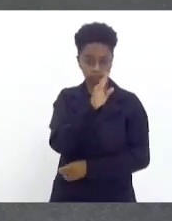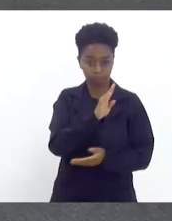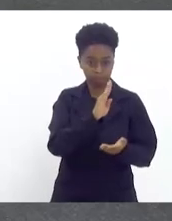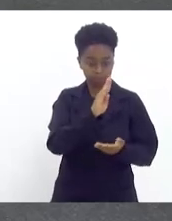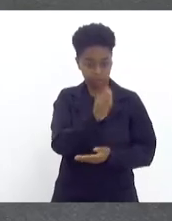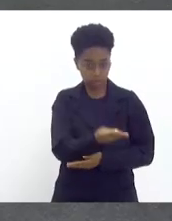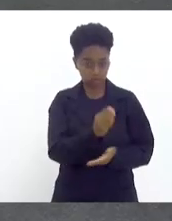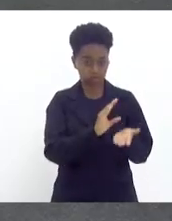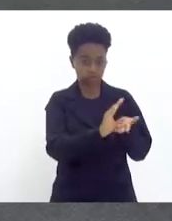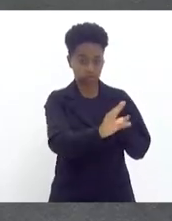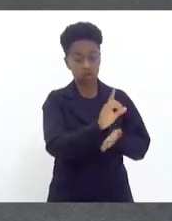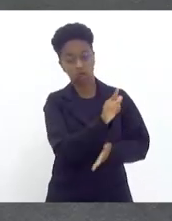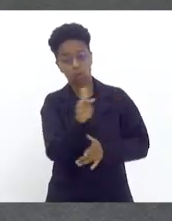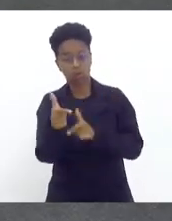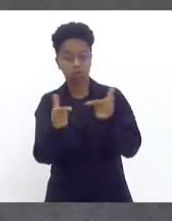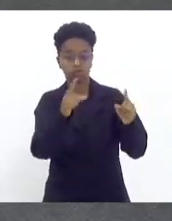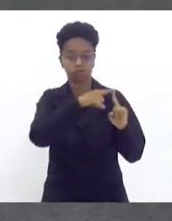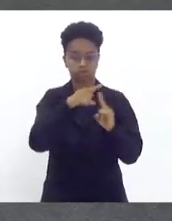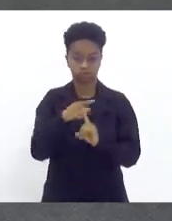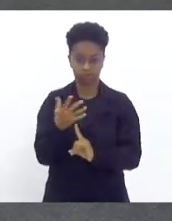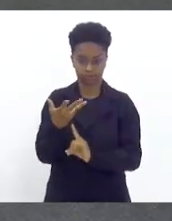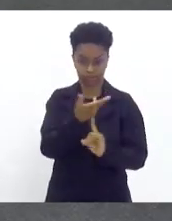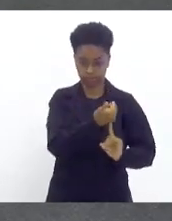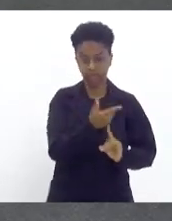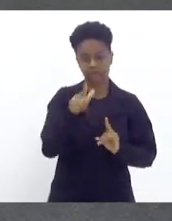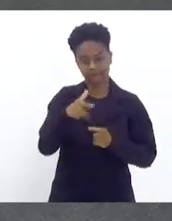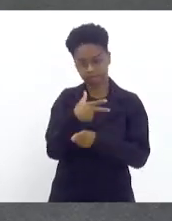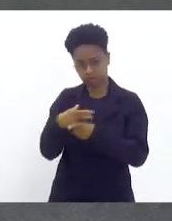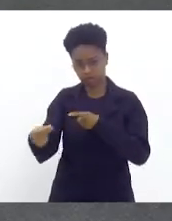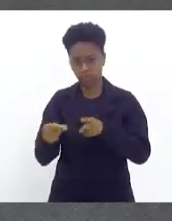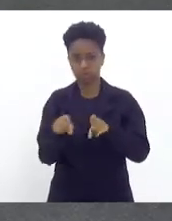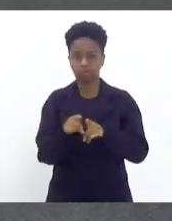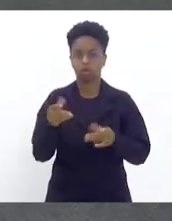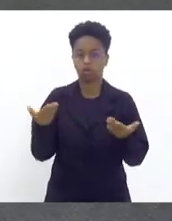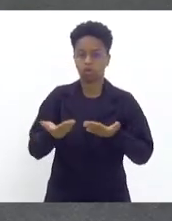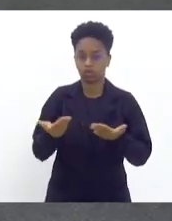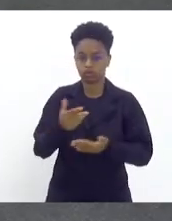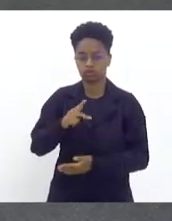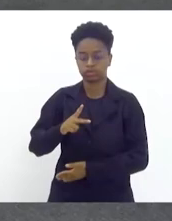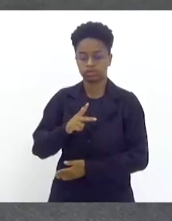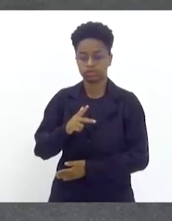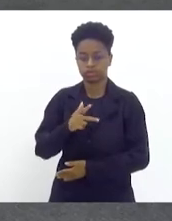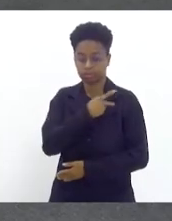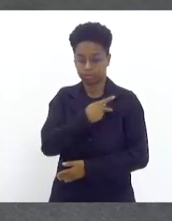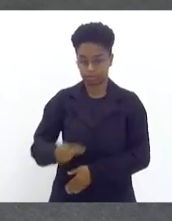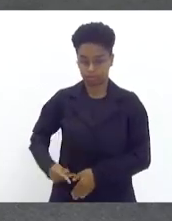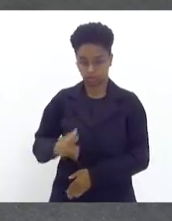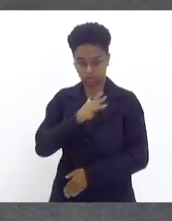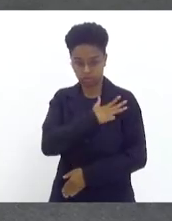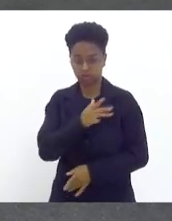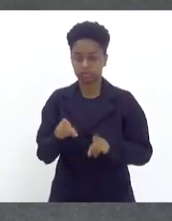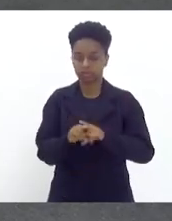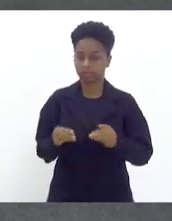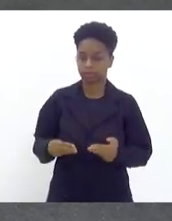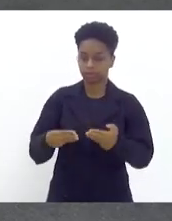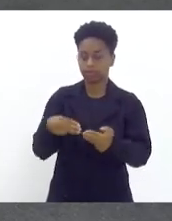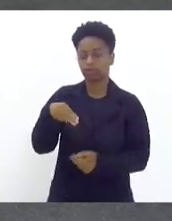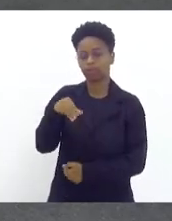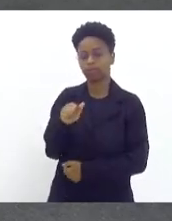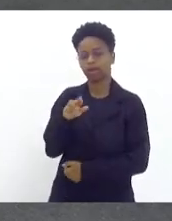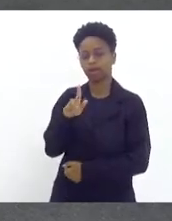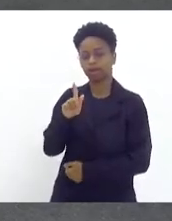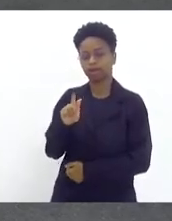dúvida nenhuma é uma vitória e hoje o presidente Lula e a ministra Margarete Menezes em Salvador